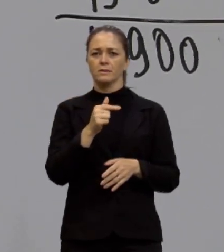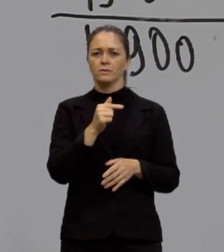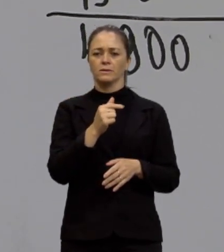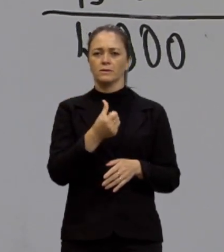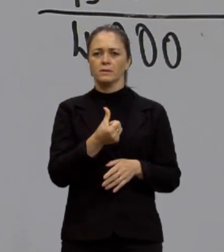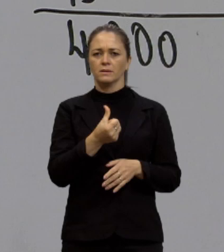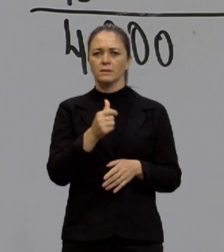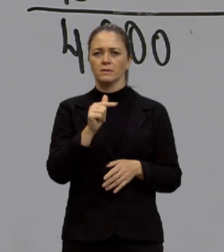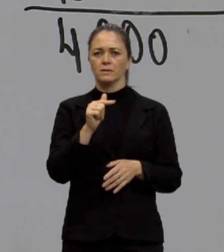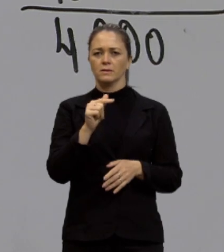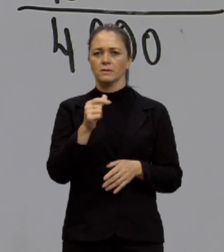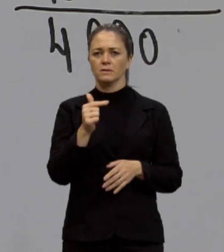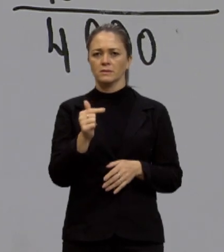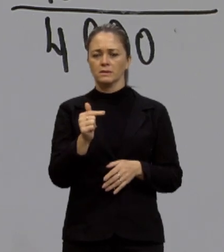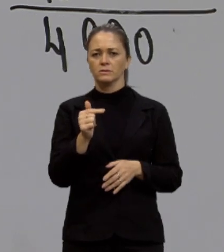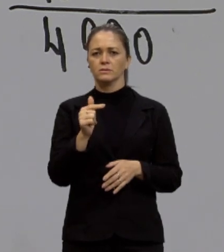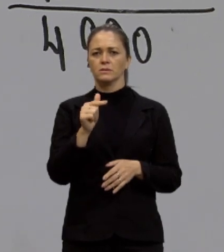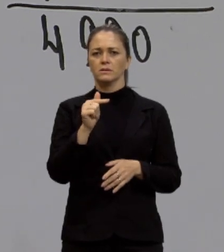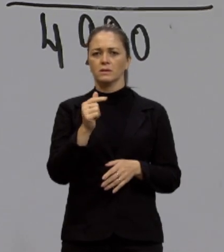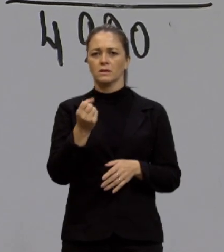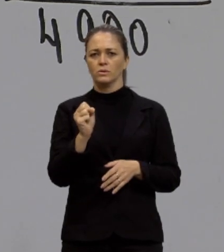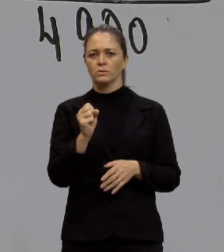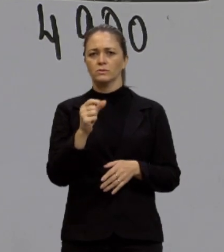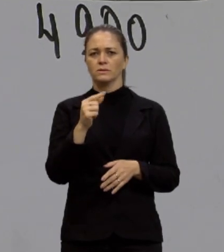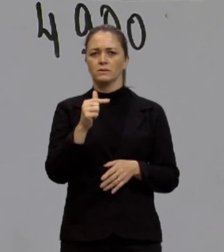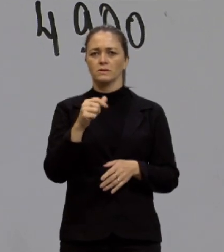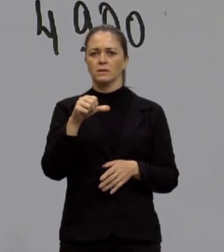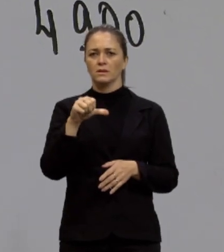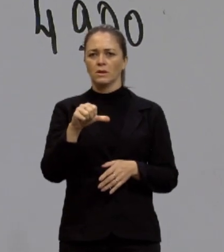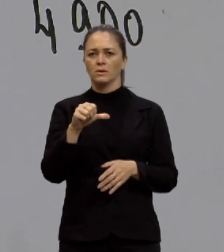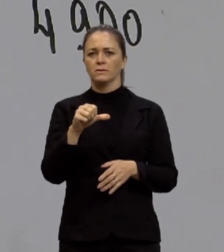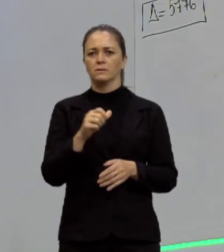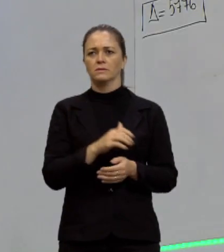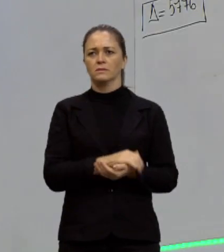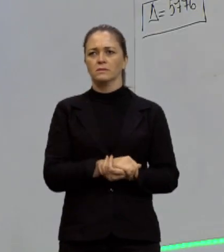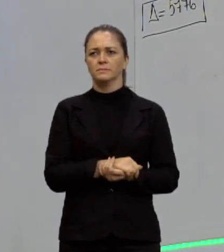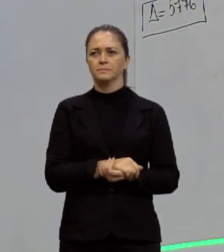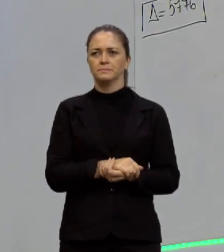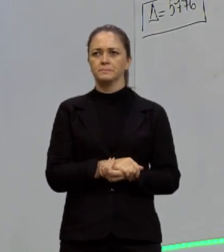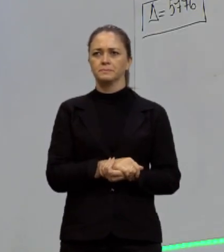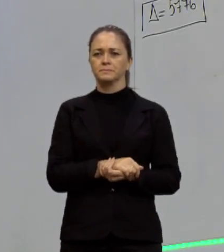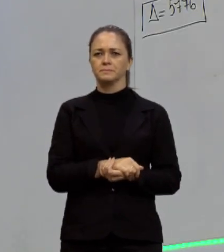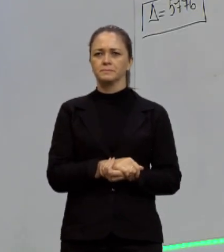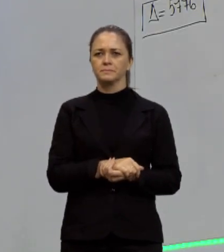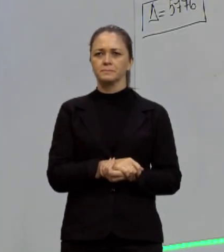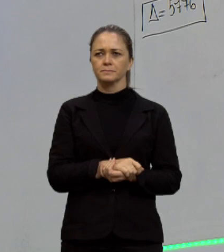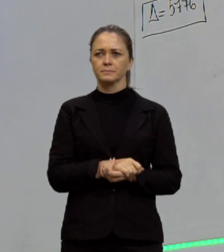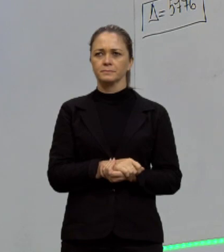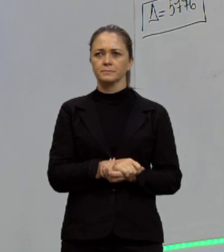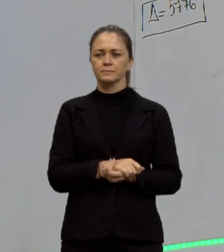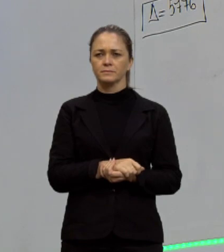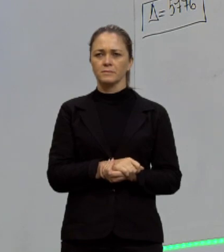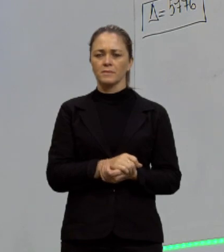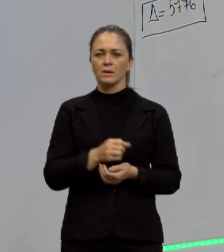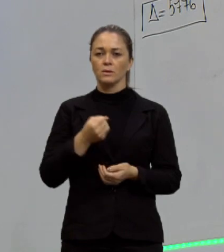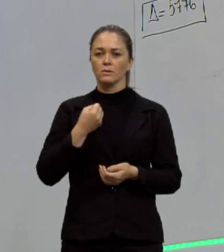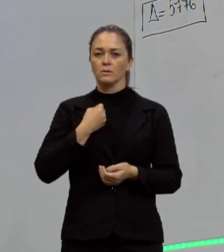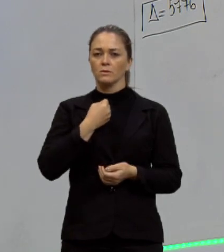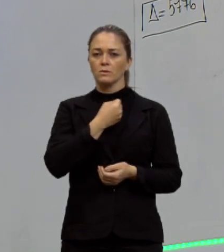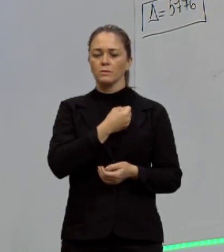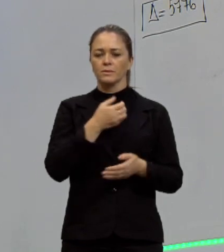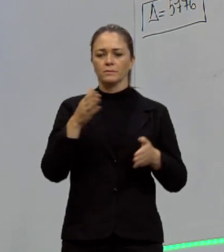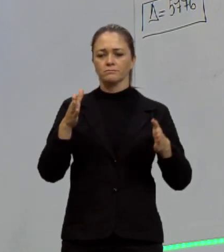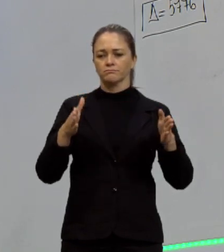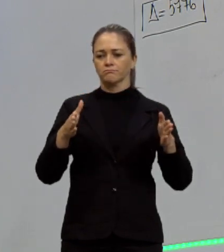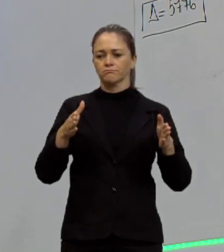76, 77, 78, 79 e 80. Esses são os números que eu tenho, 80 já